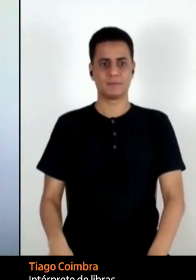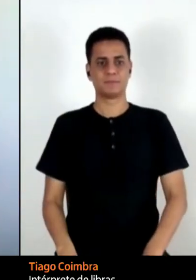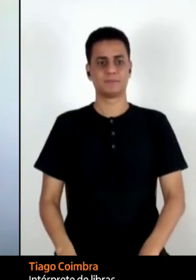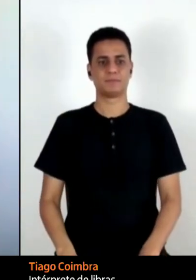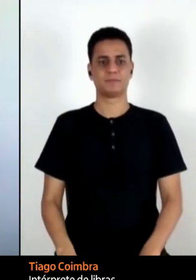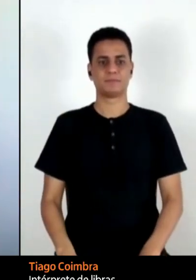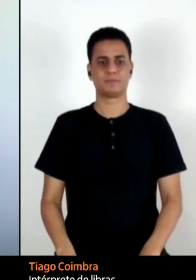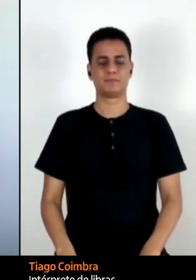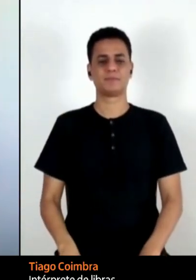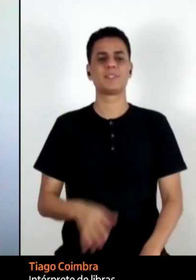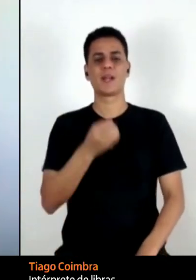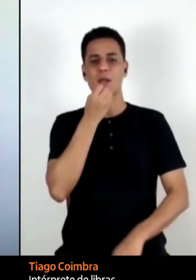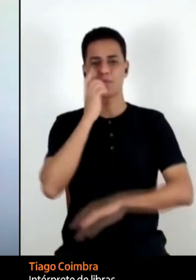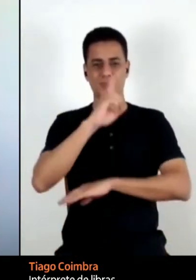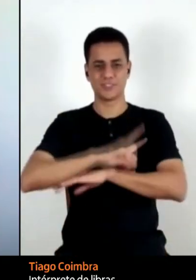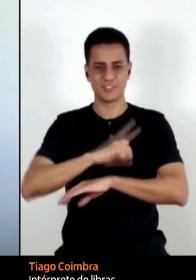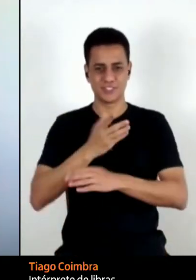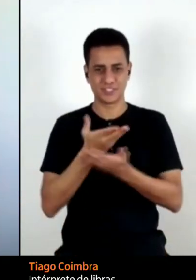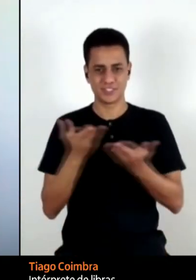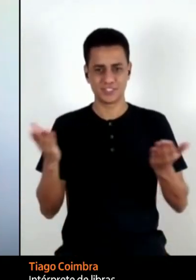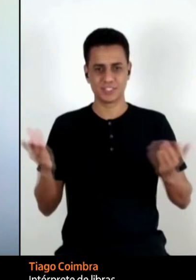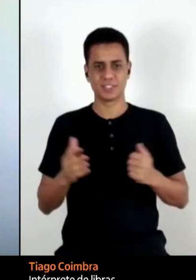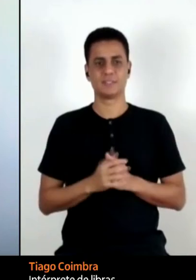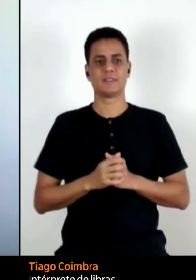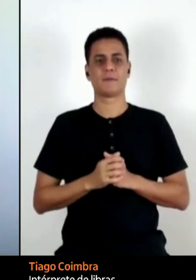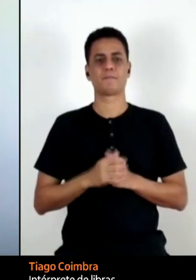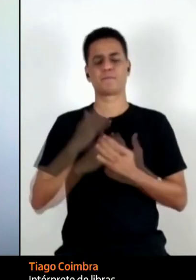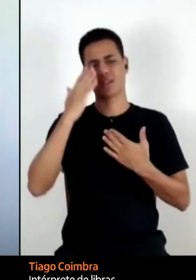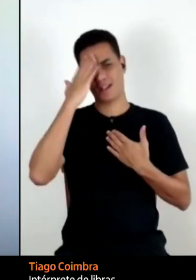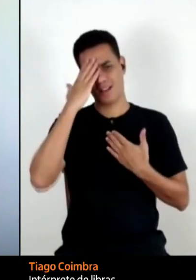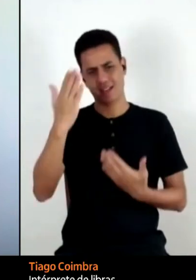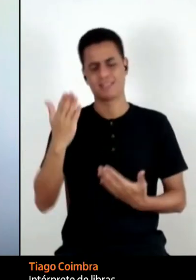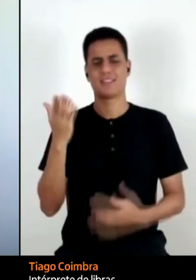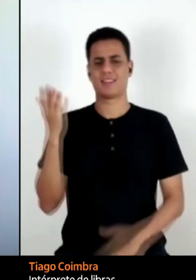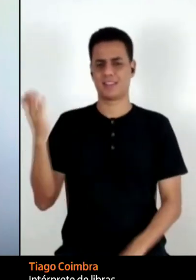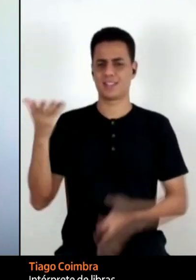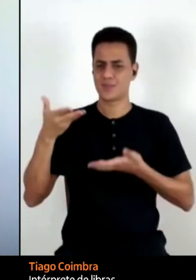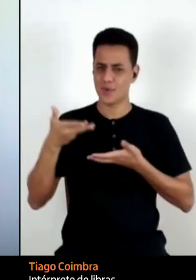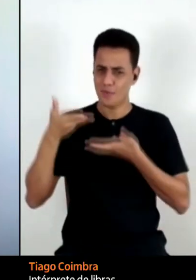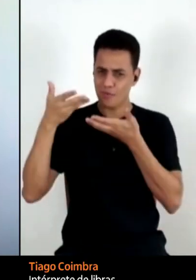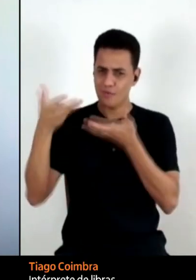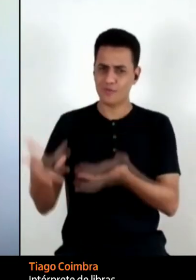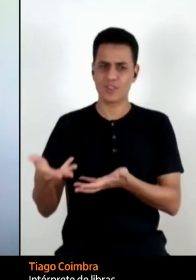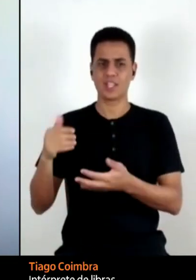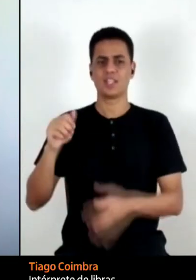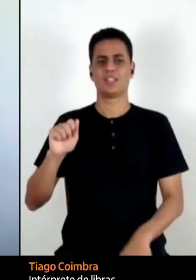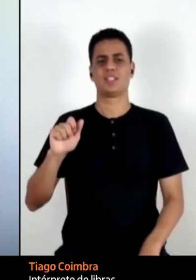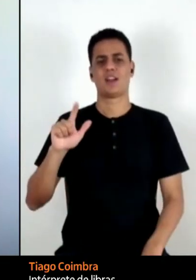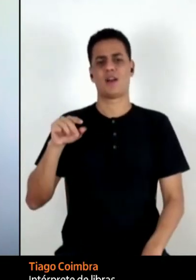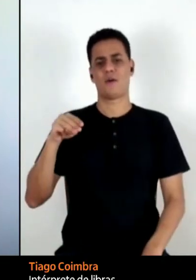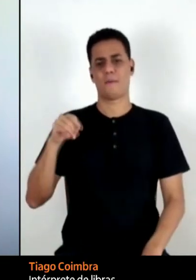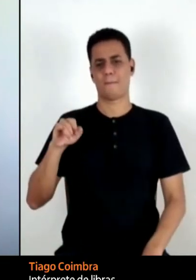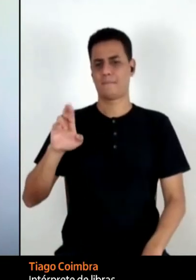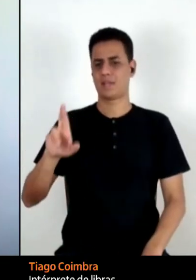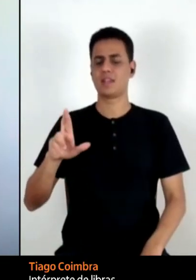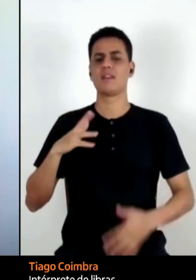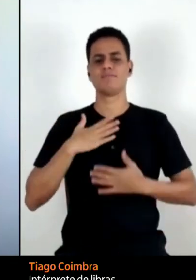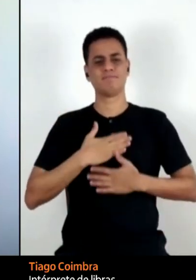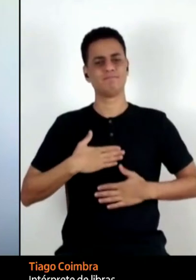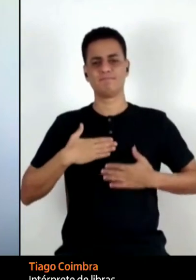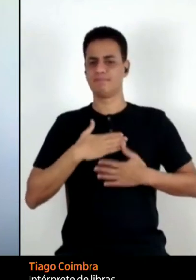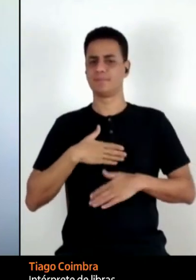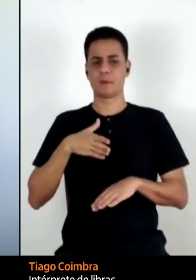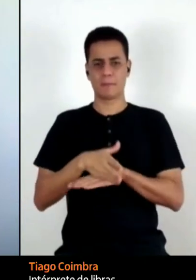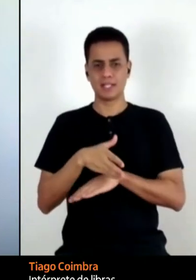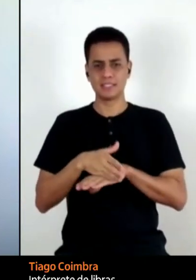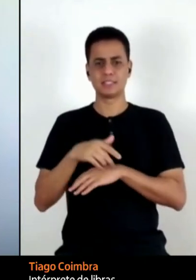Bom dia. Agradeço ao Mirlabac pelo convite. É uma honra e uma alegria imensas participar dessa